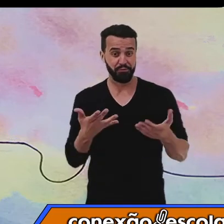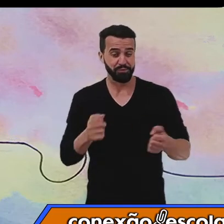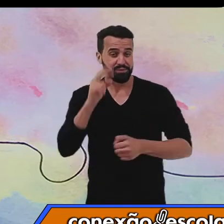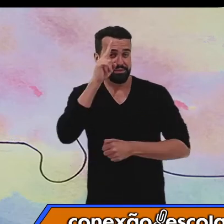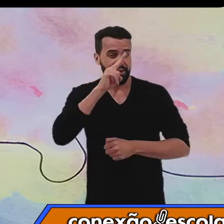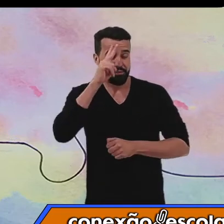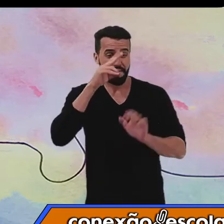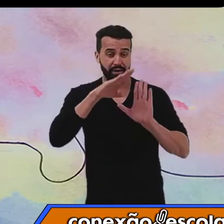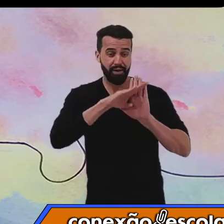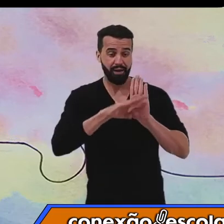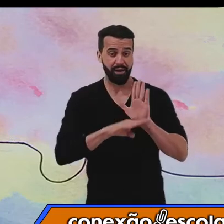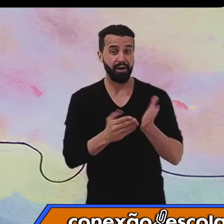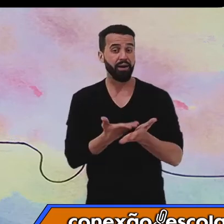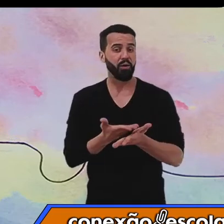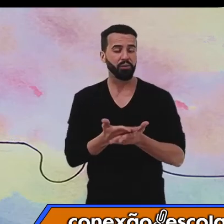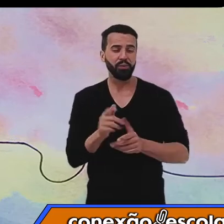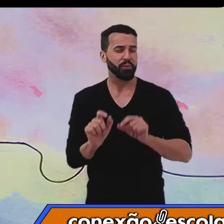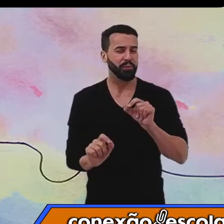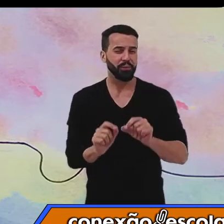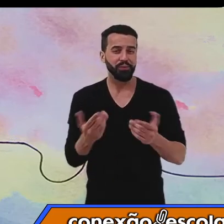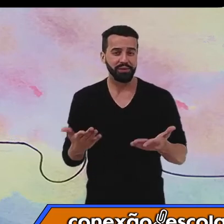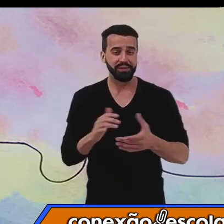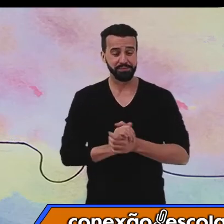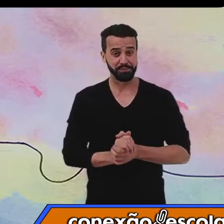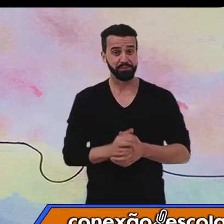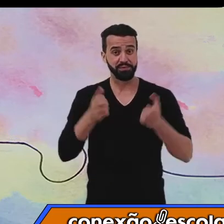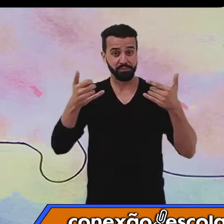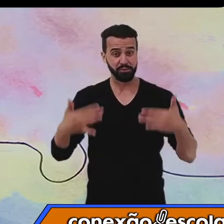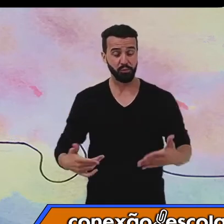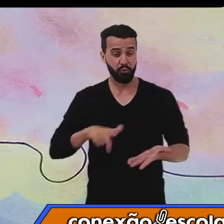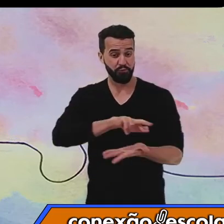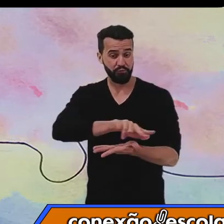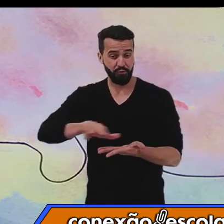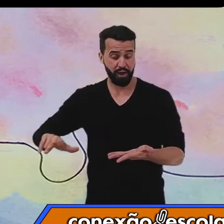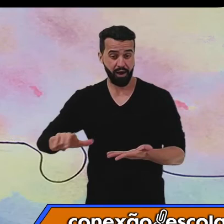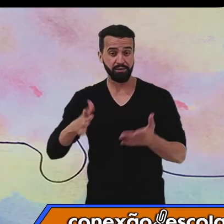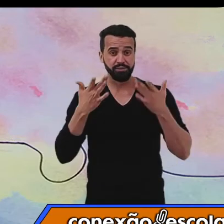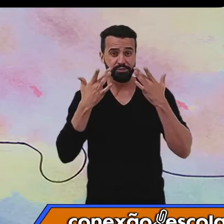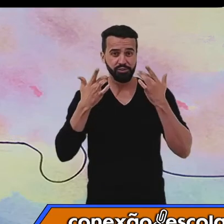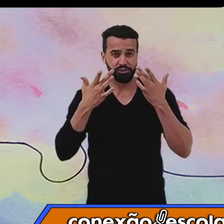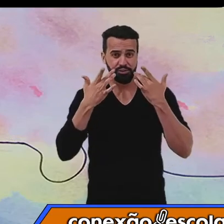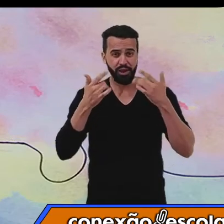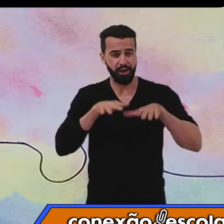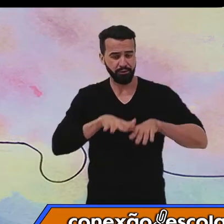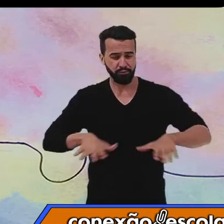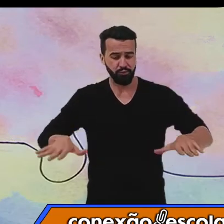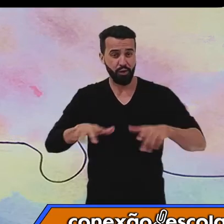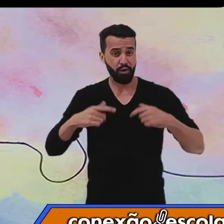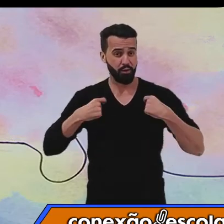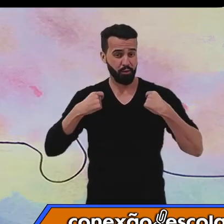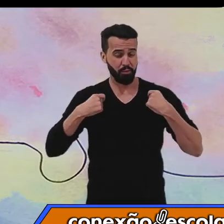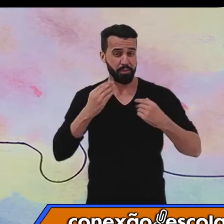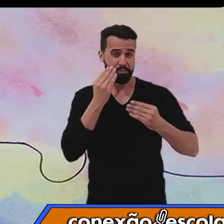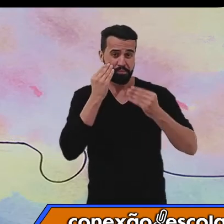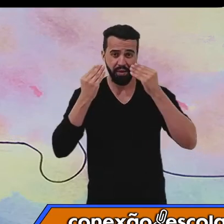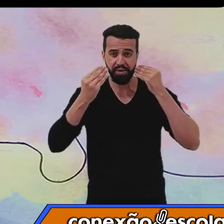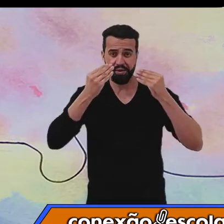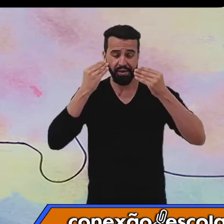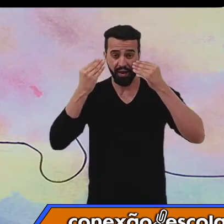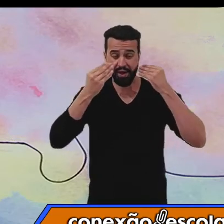relembrar um pouco da nossa aula de hoje? Nós falamos dos elementos cênicos: a cenografia, o figurino, a